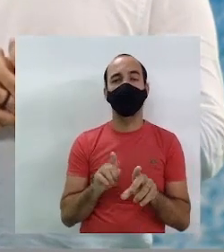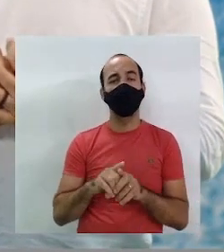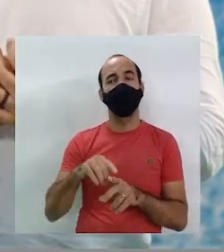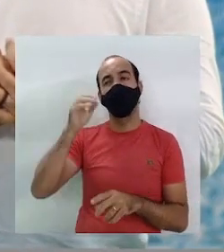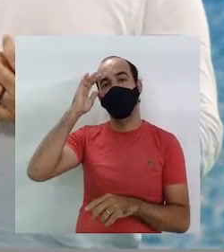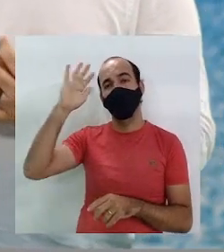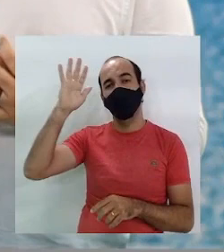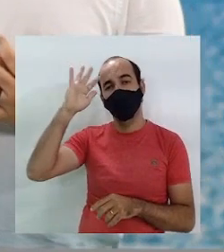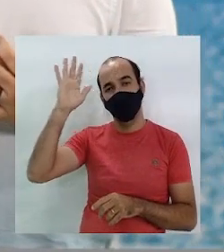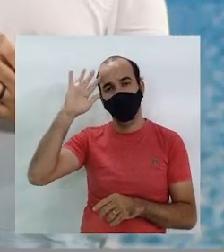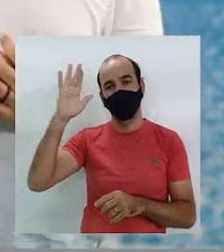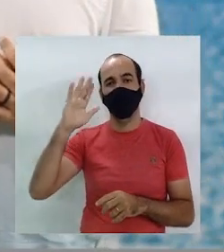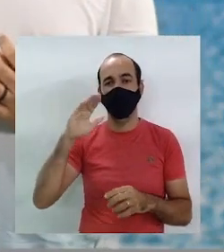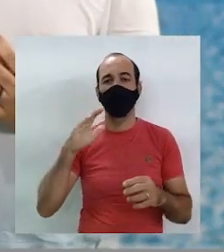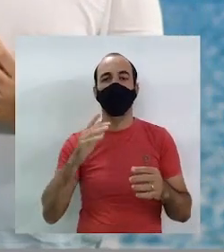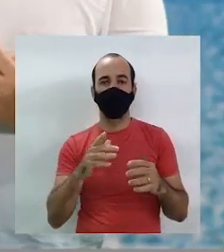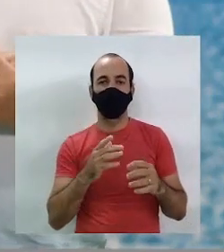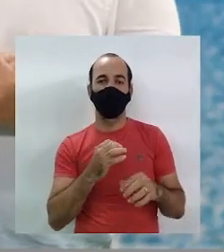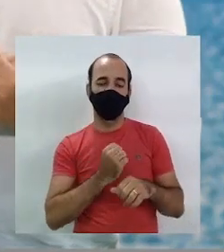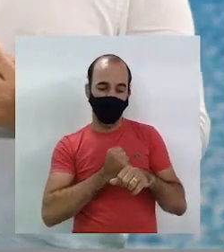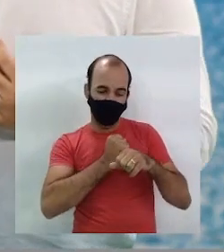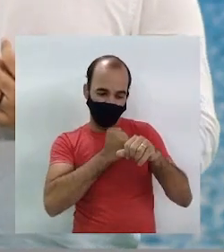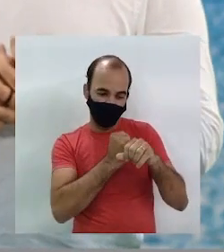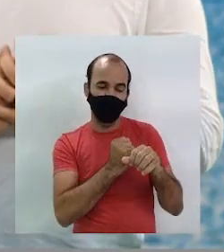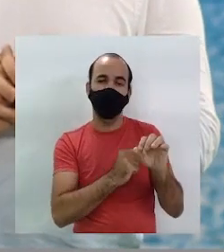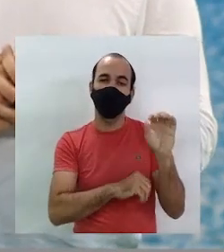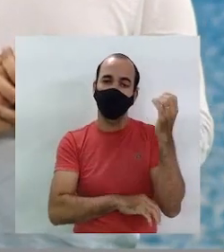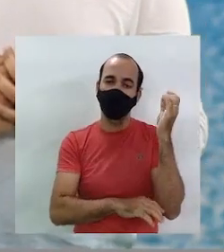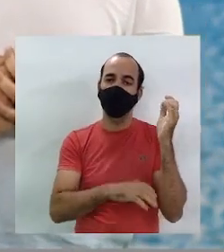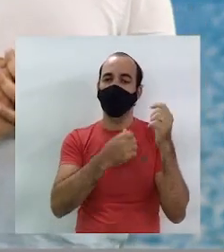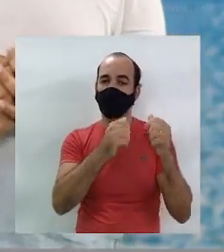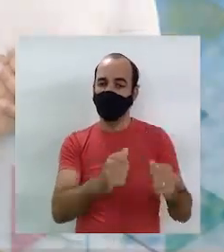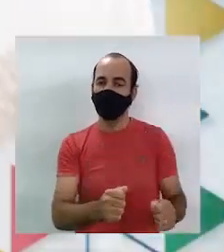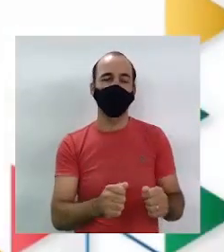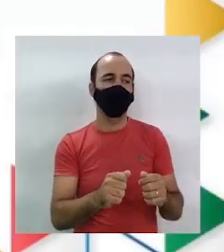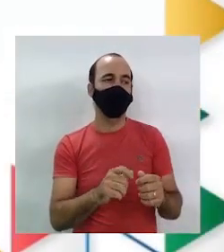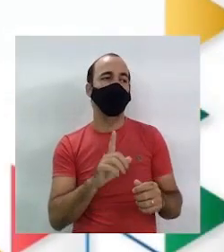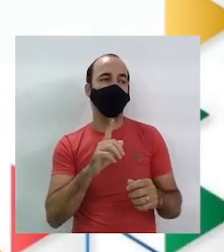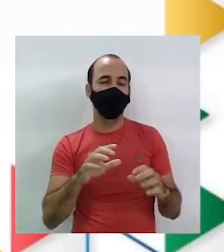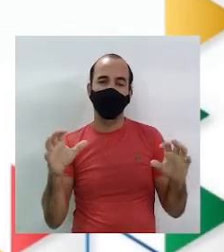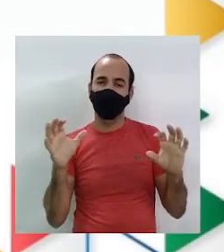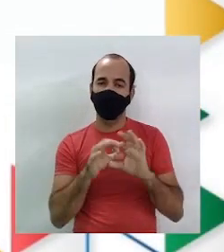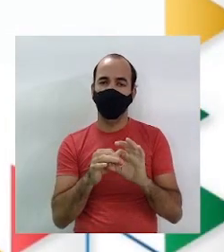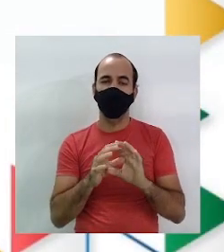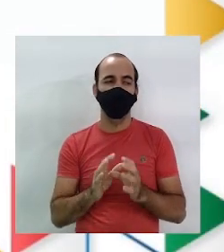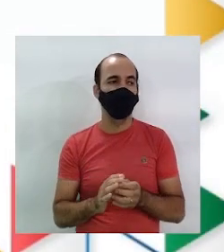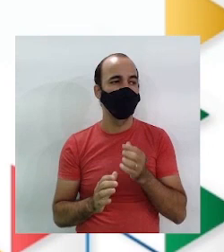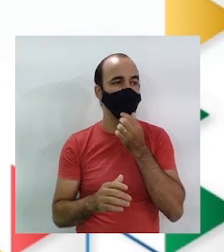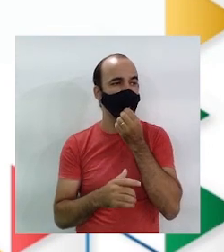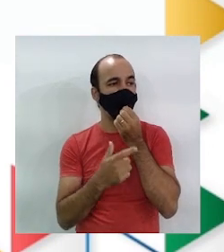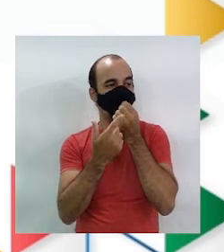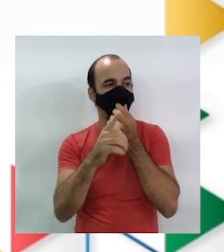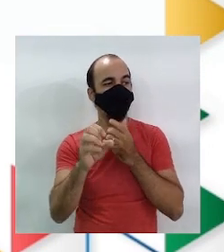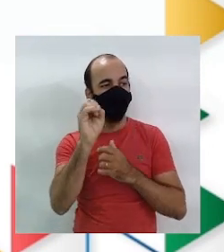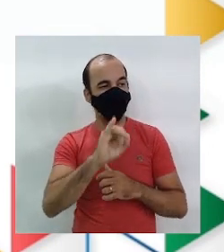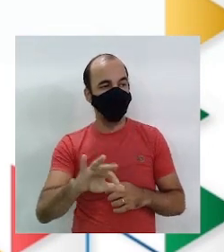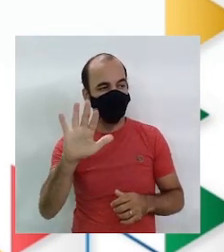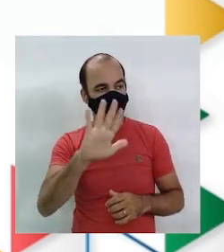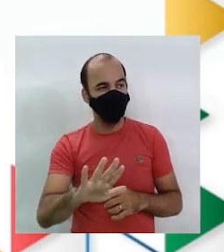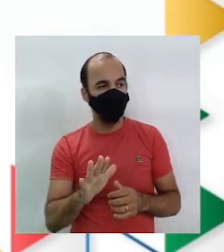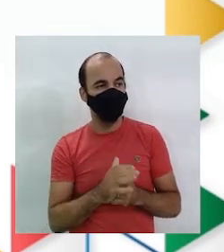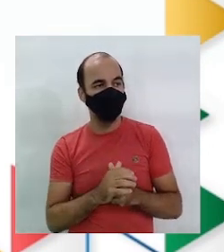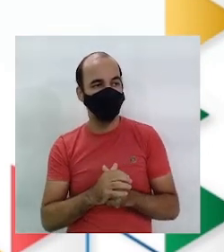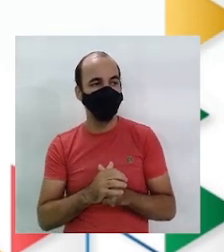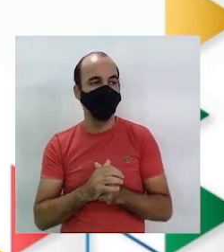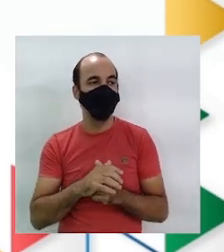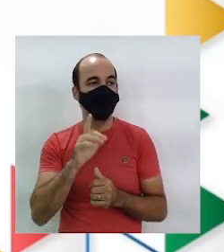a partir dessa escultura, uma reflexão seria melhor. Nós temos aqui uma outra foto, né? Sim, a gente tem aí uma